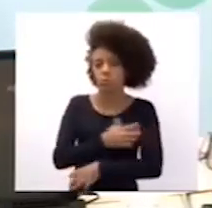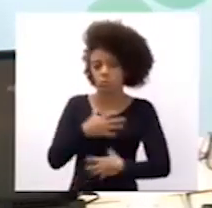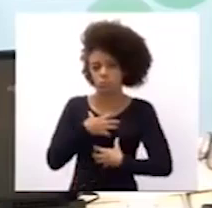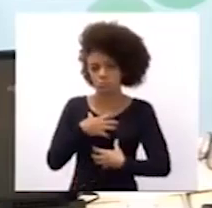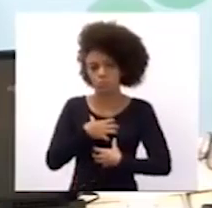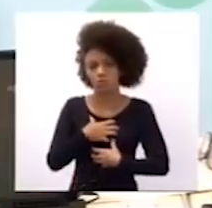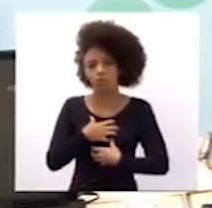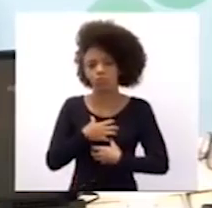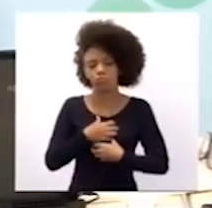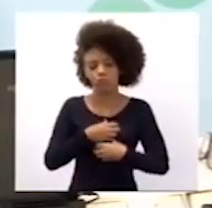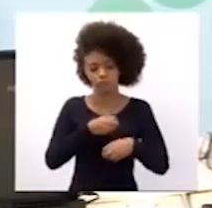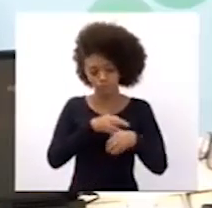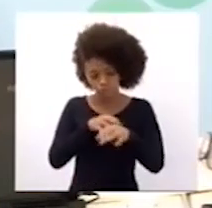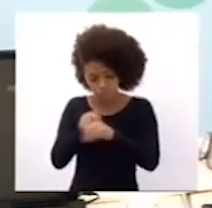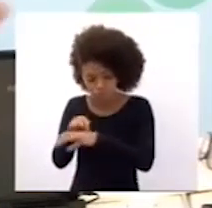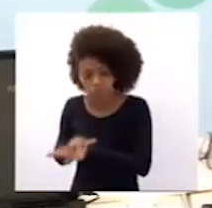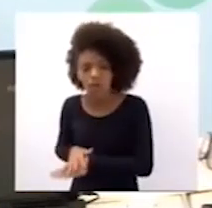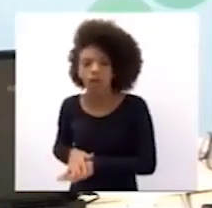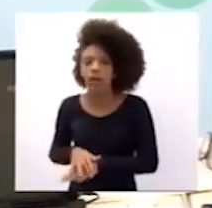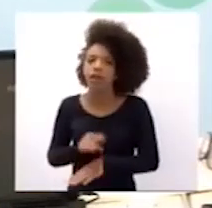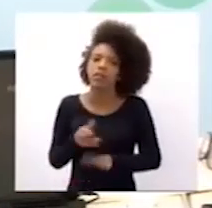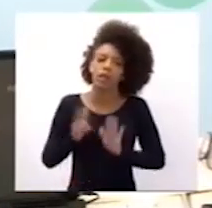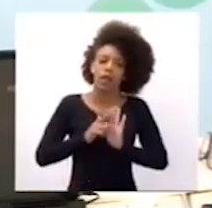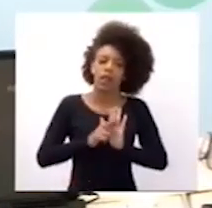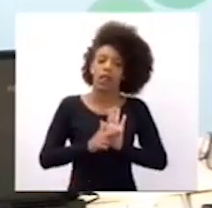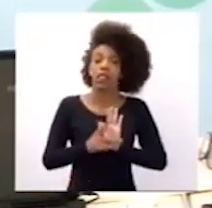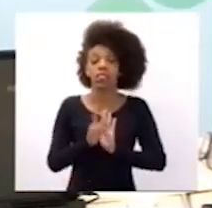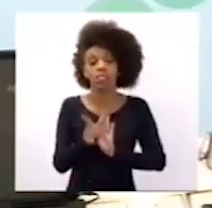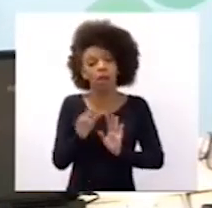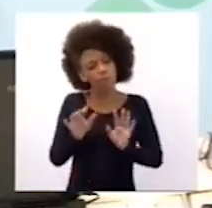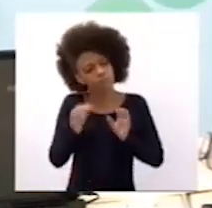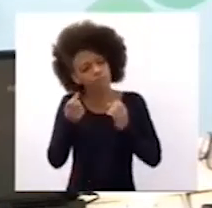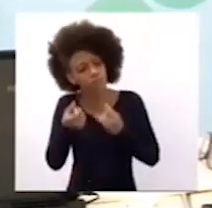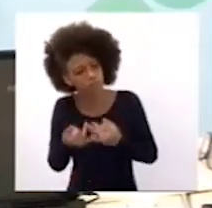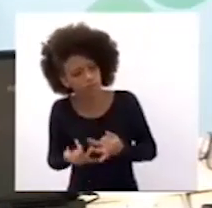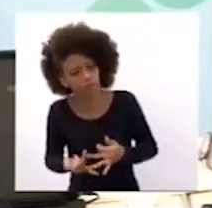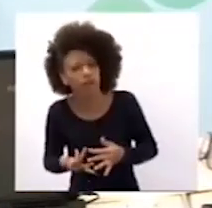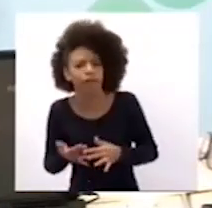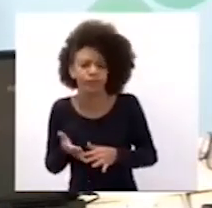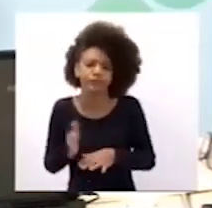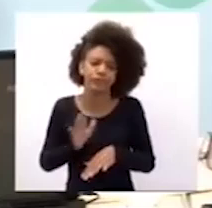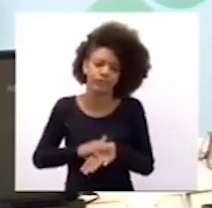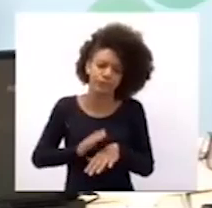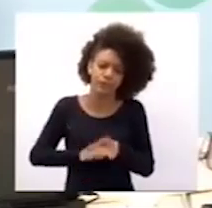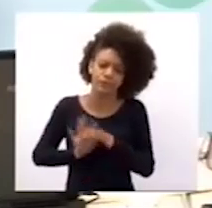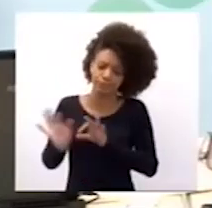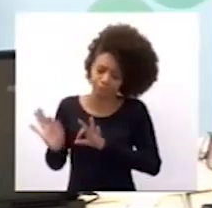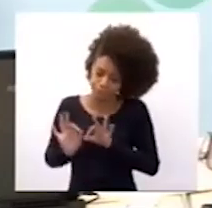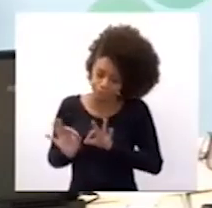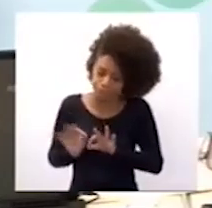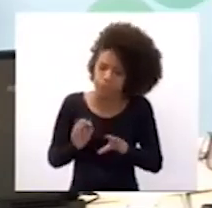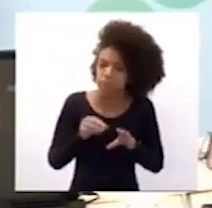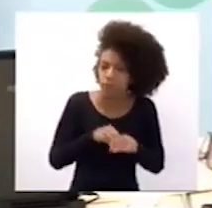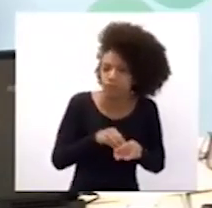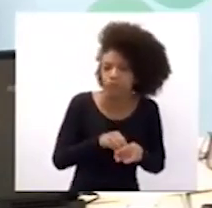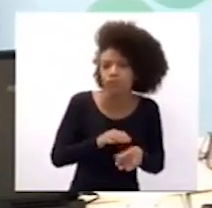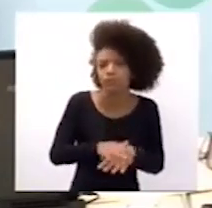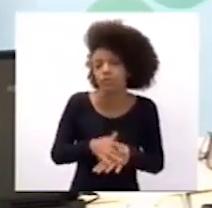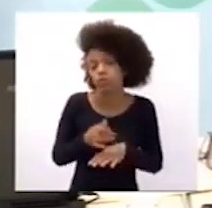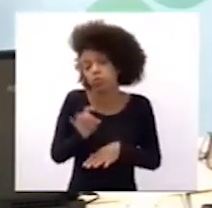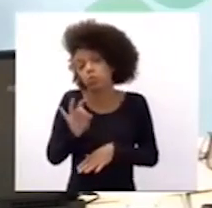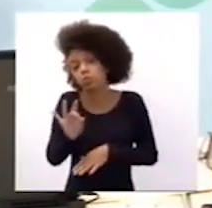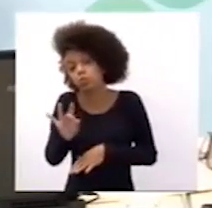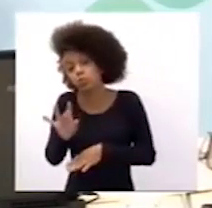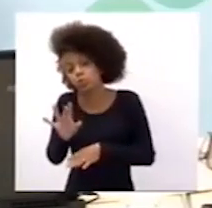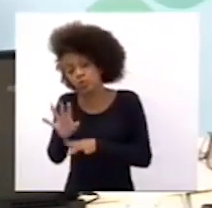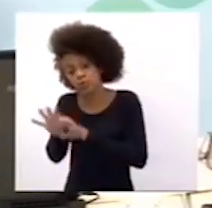dialógica, orientando, não colocando regras, é assim que funciona, mas explicar que isso faz parte aí da organização de trabalho, não só acadêmica,